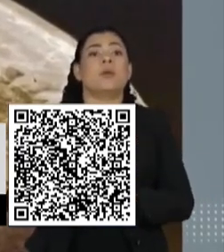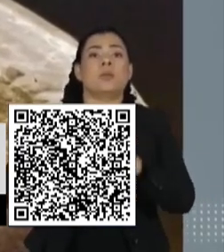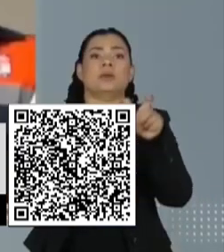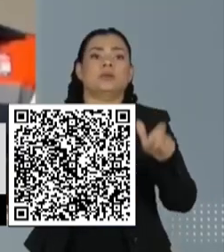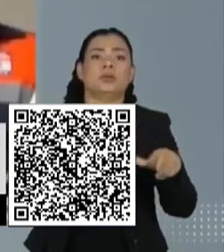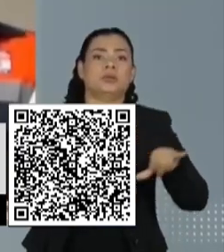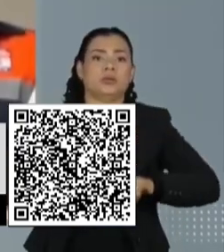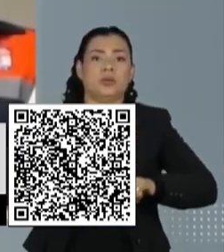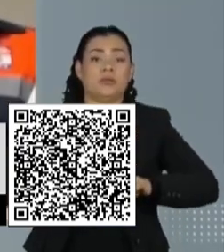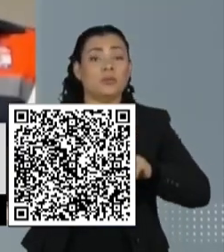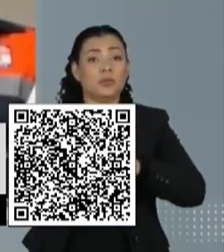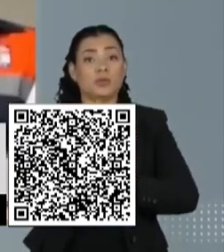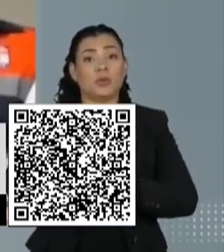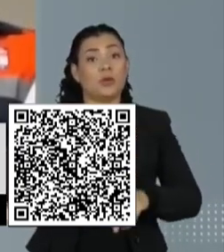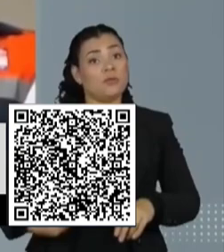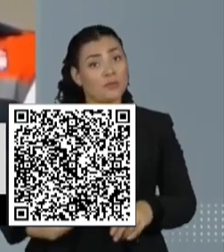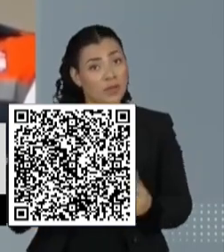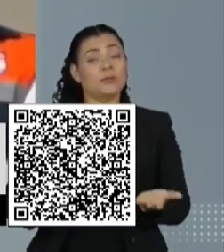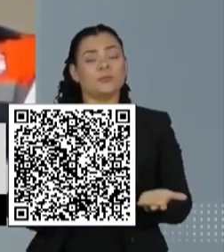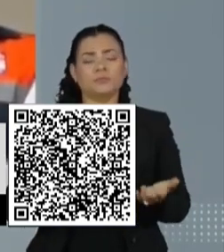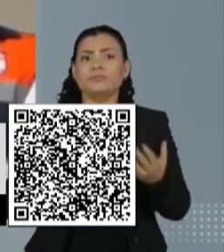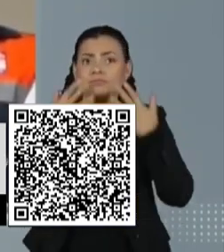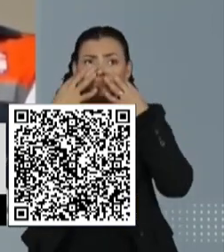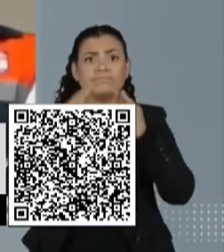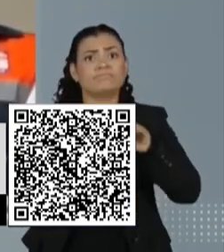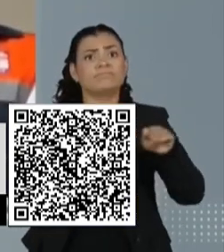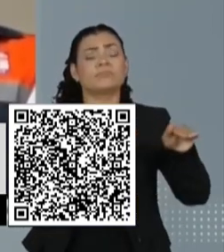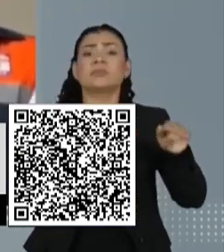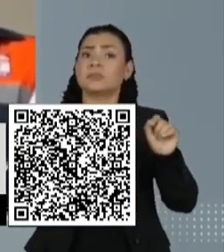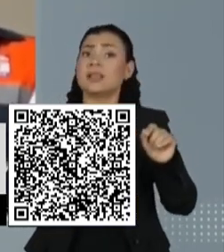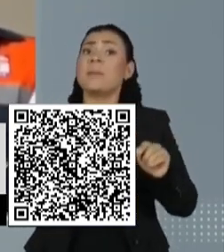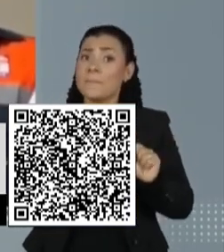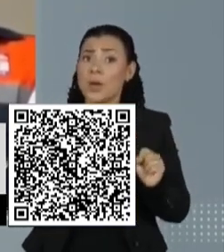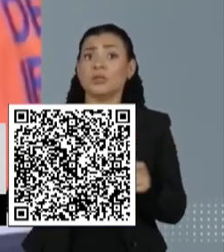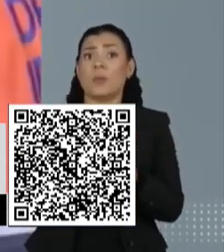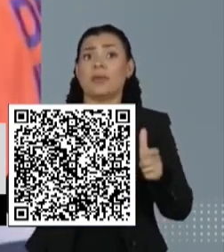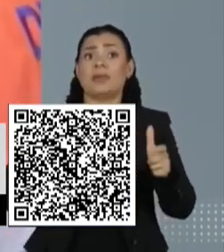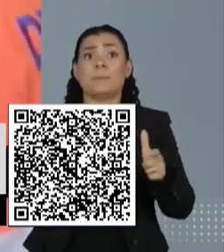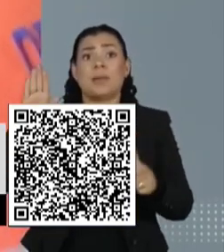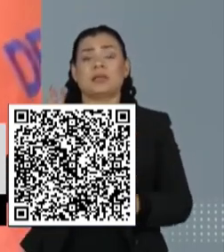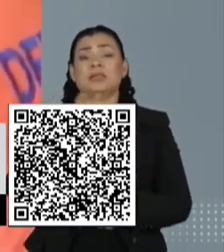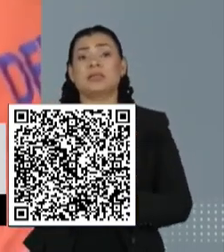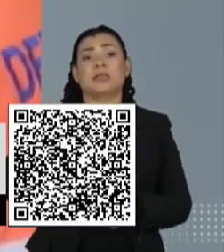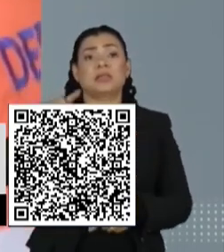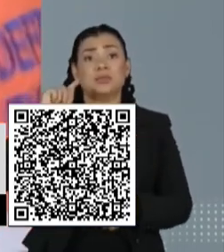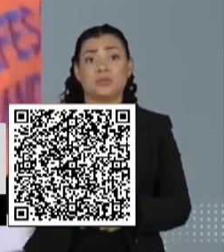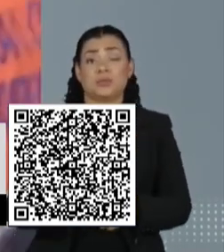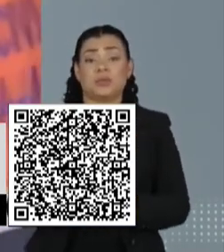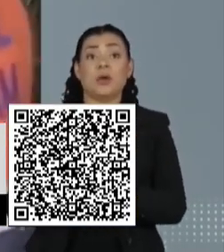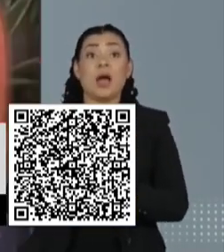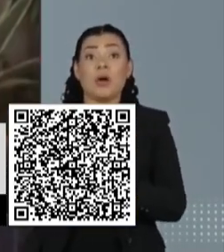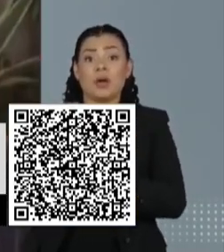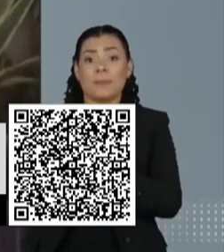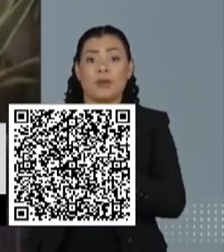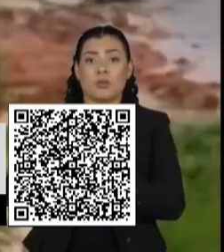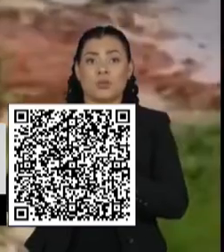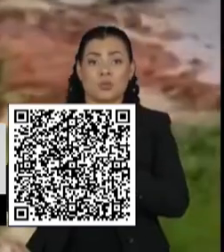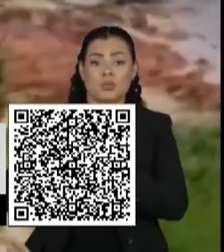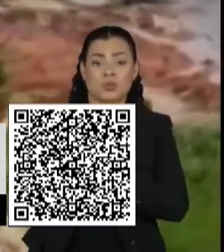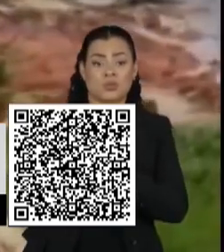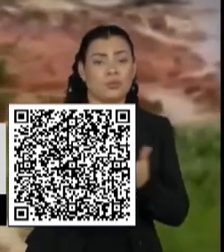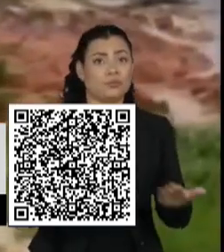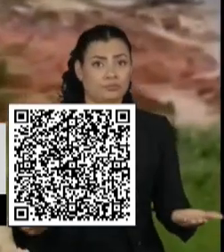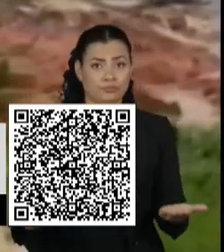mil pessoas e o governo amazonense acredita que o número pode subir para 500 mil ainda neste mês de